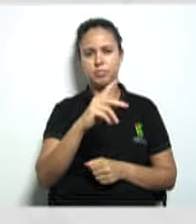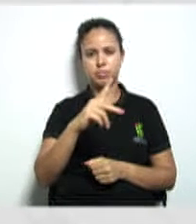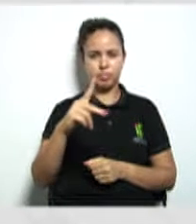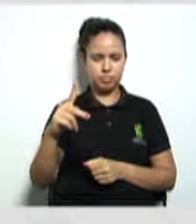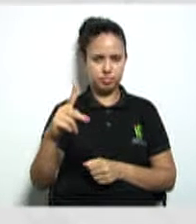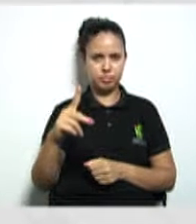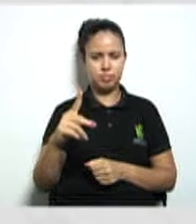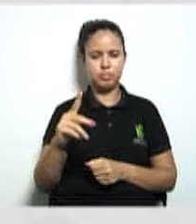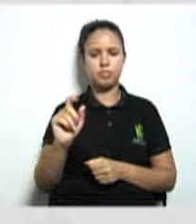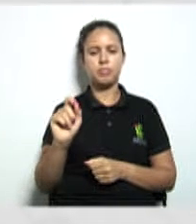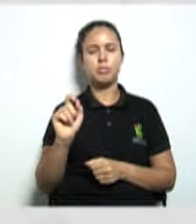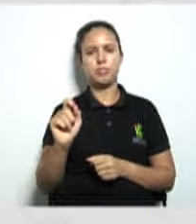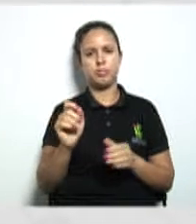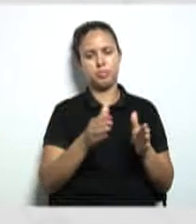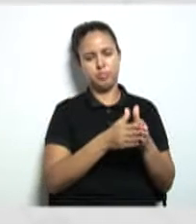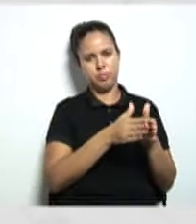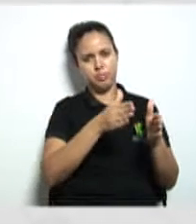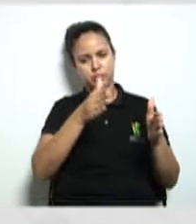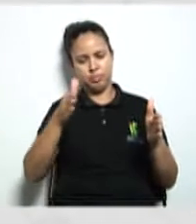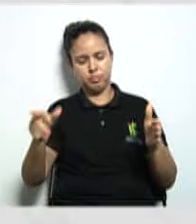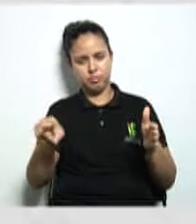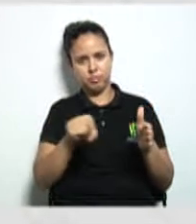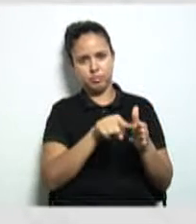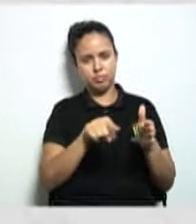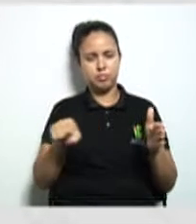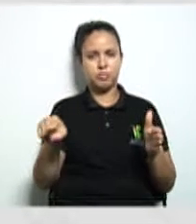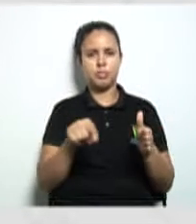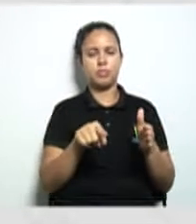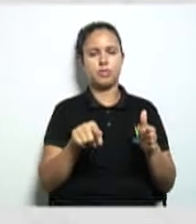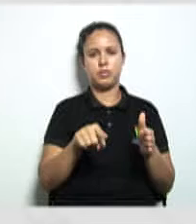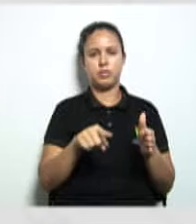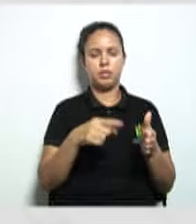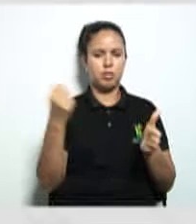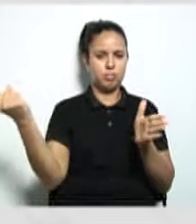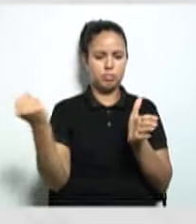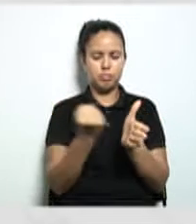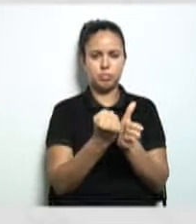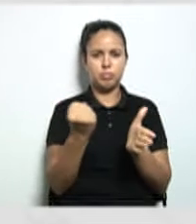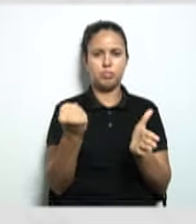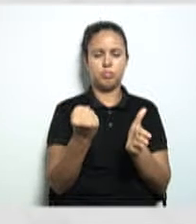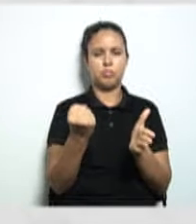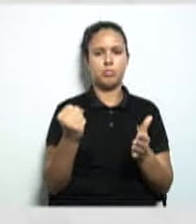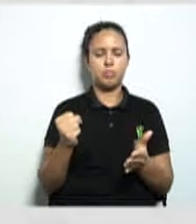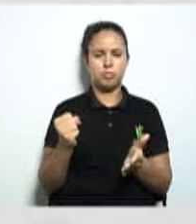lá. Nesse período, os preços eram fixados